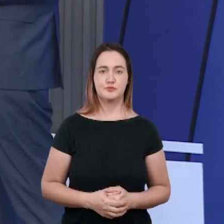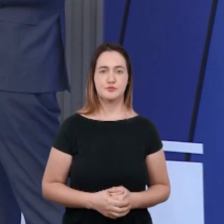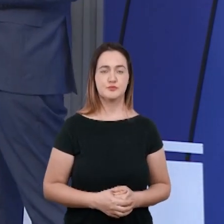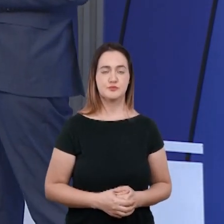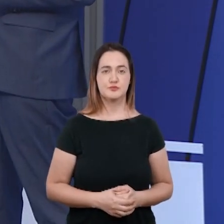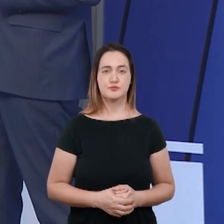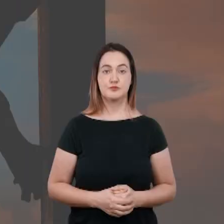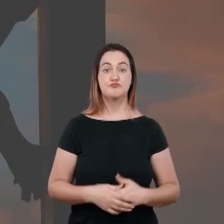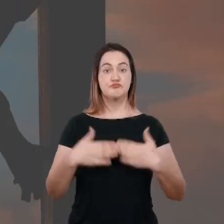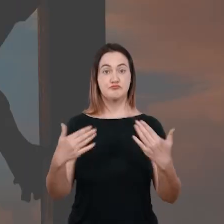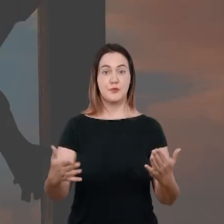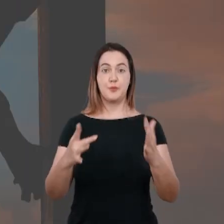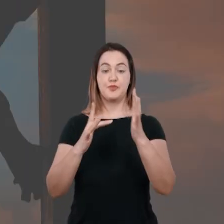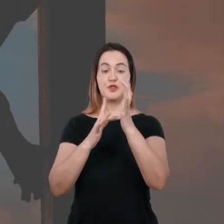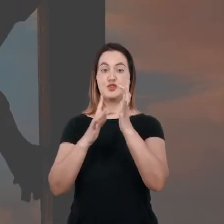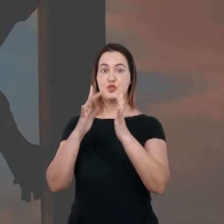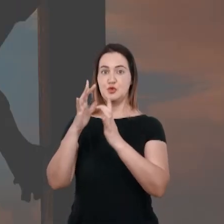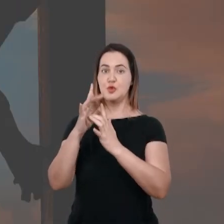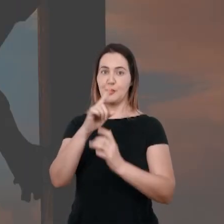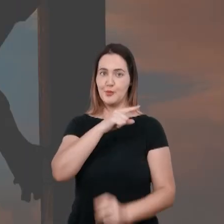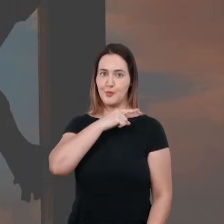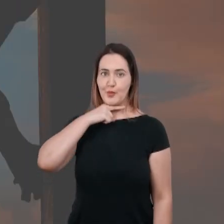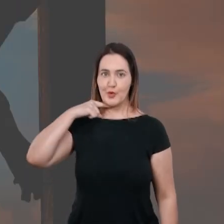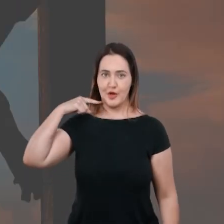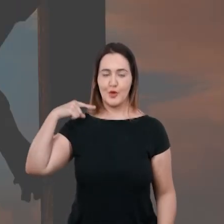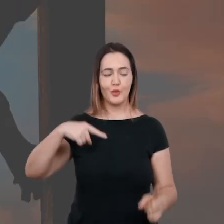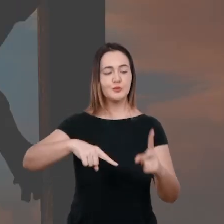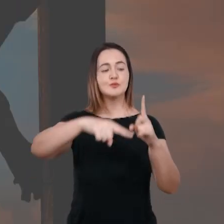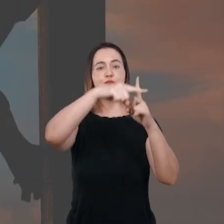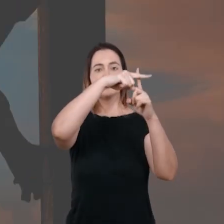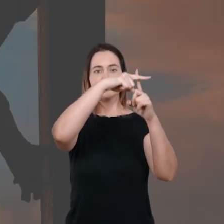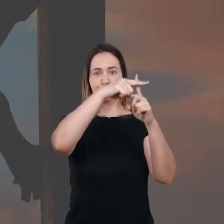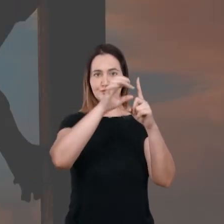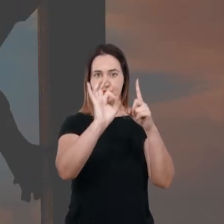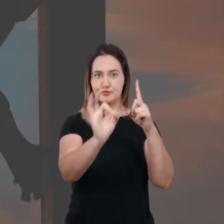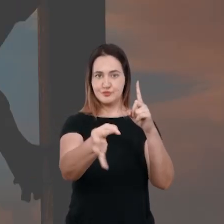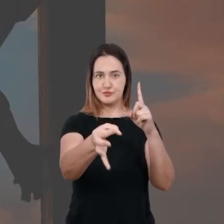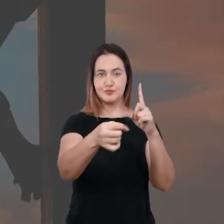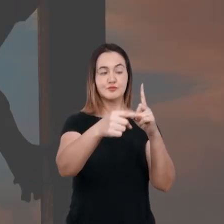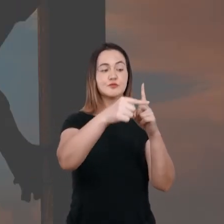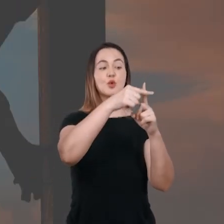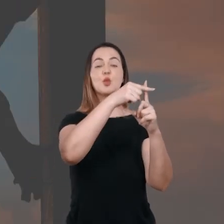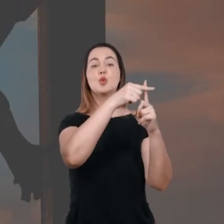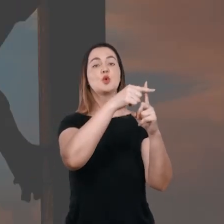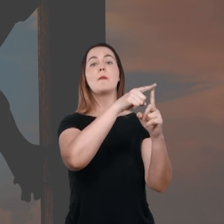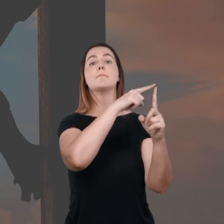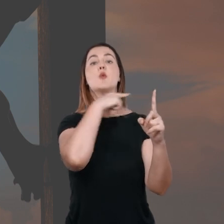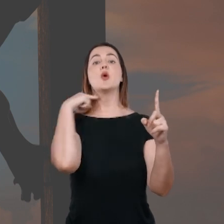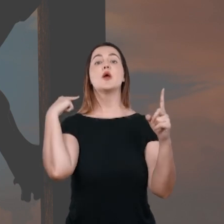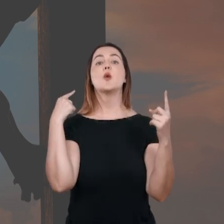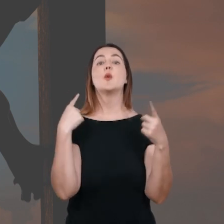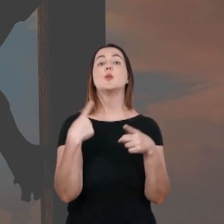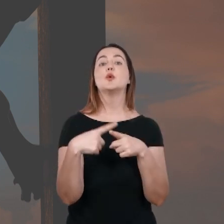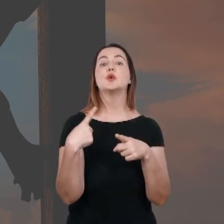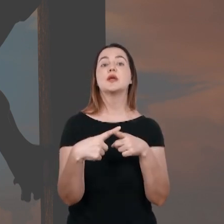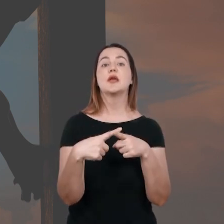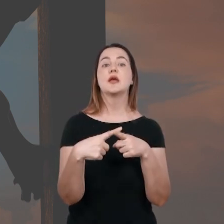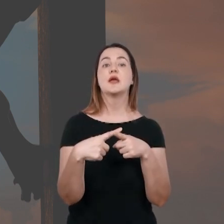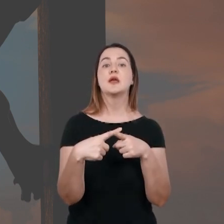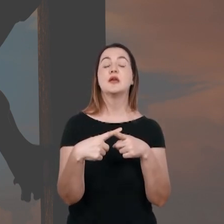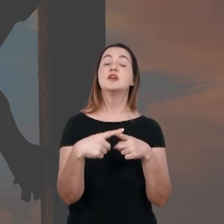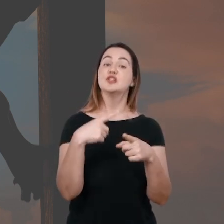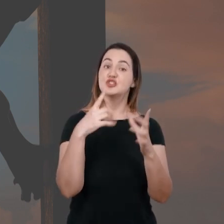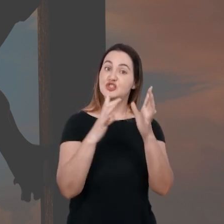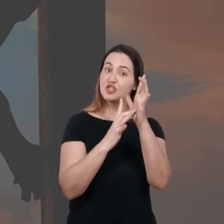inferno. Quando Cristo esteve na cruz, Ele marchou para o inferno por